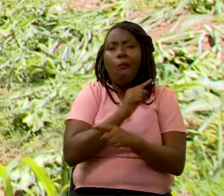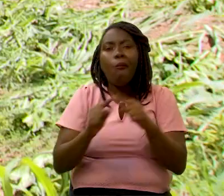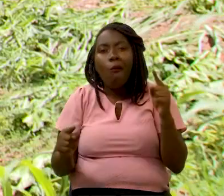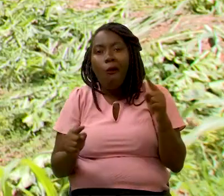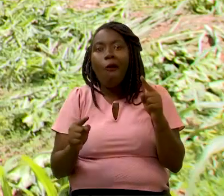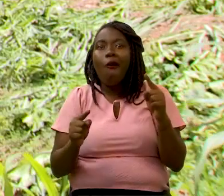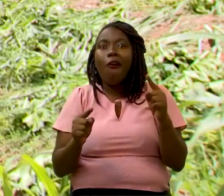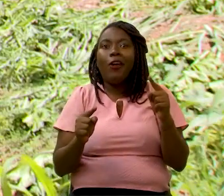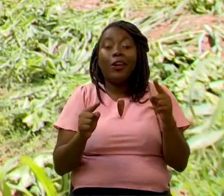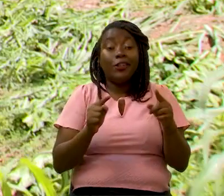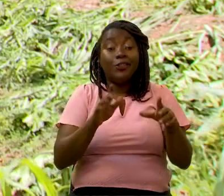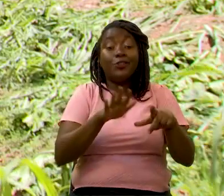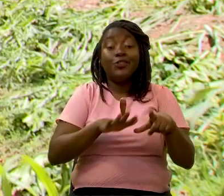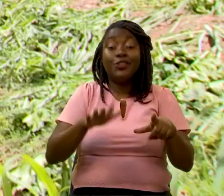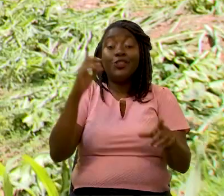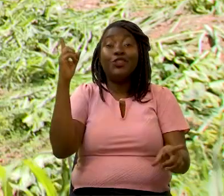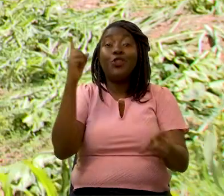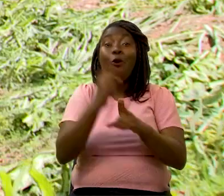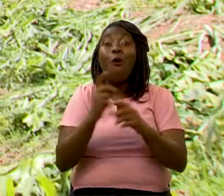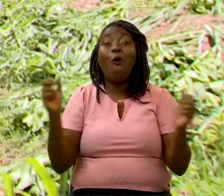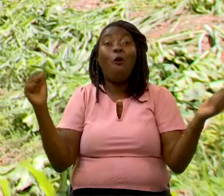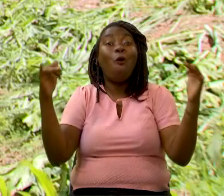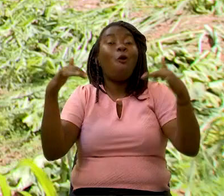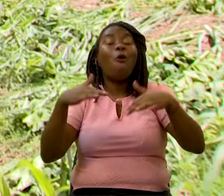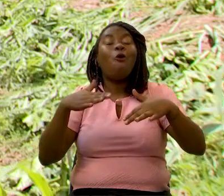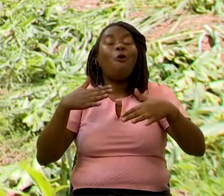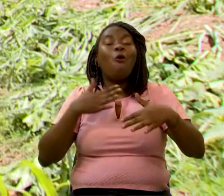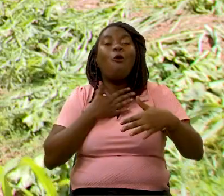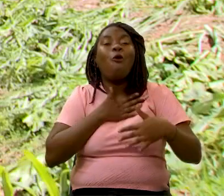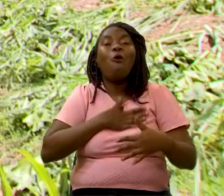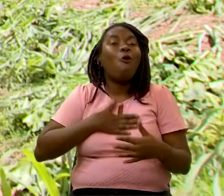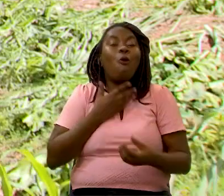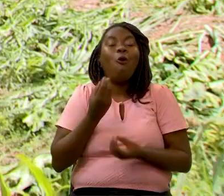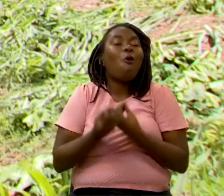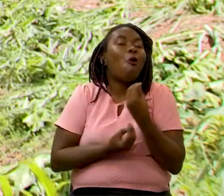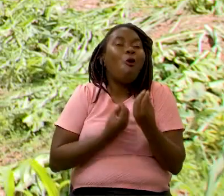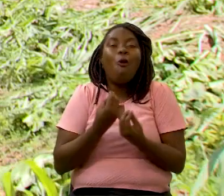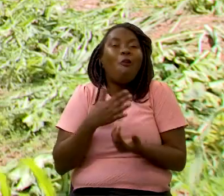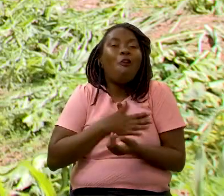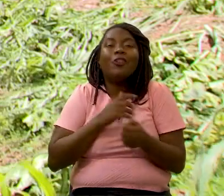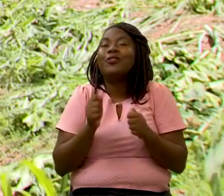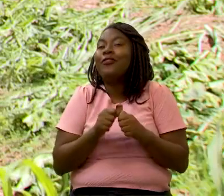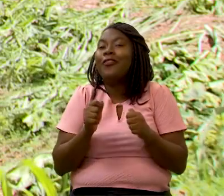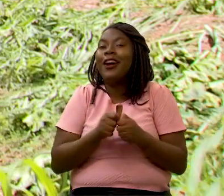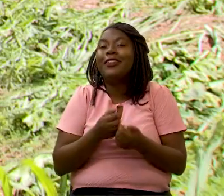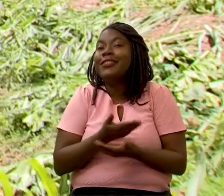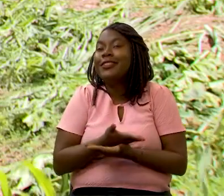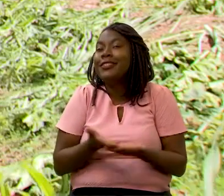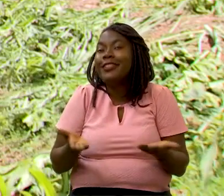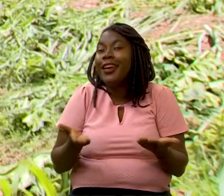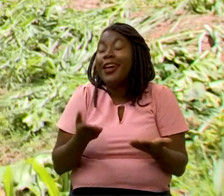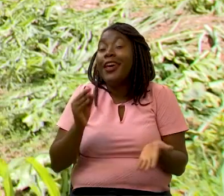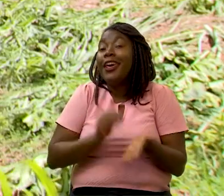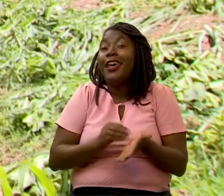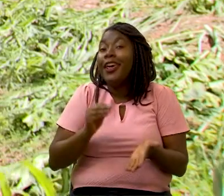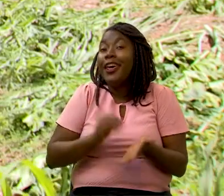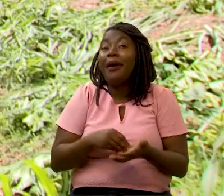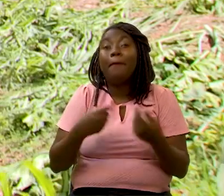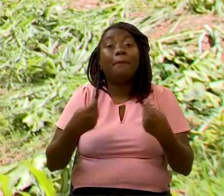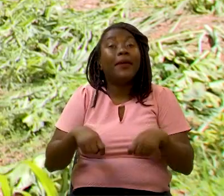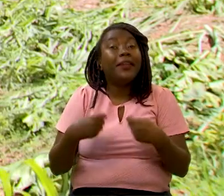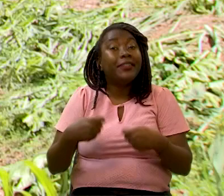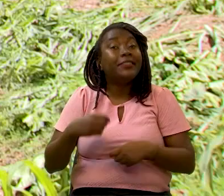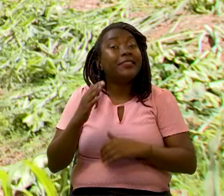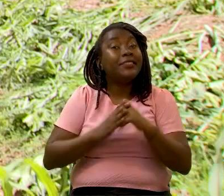elas não podem brincar juntos. Nos espaços de encontro, como que as pessoas gostam de estar, o que elas gostam de fazer nesses momentos e o que